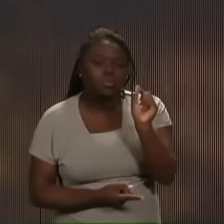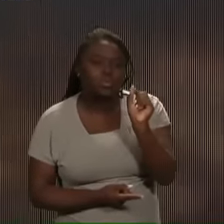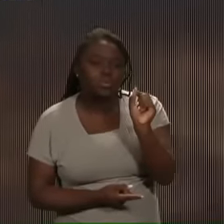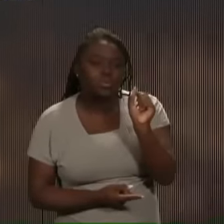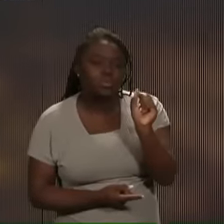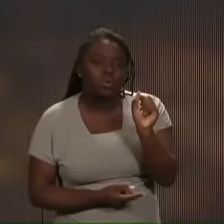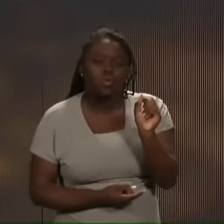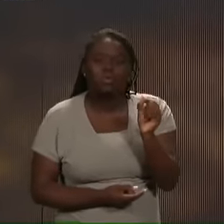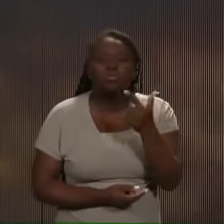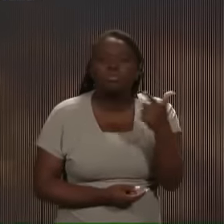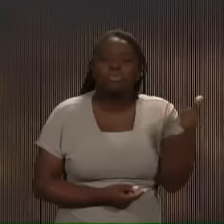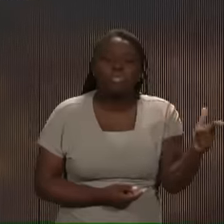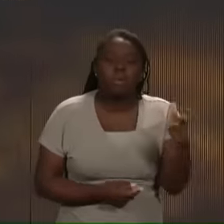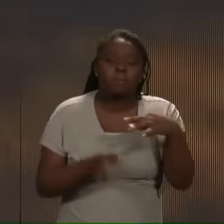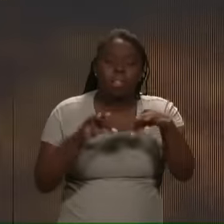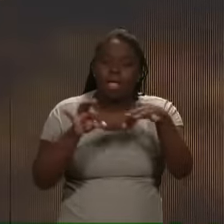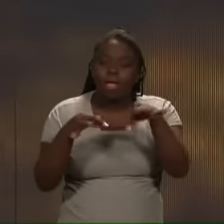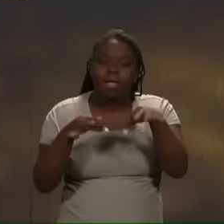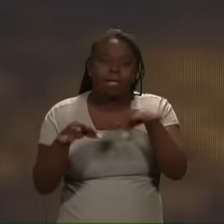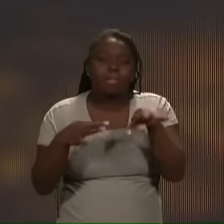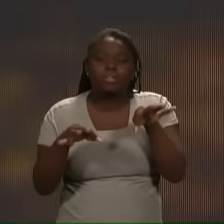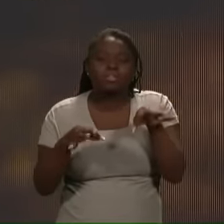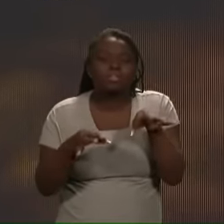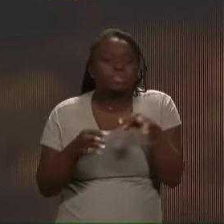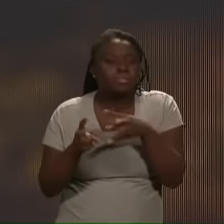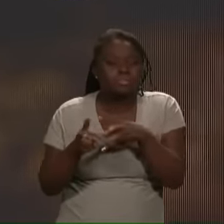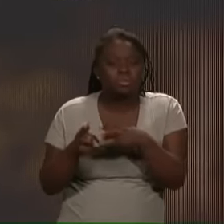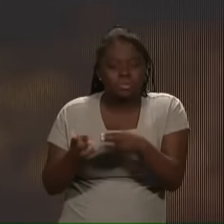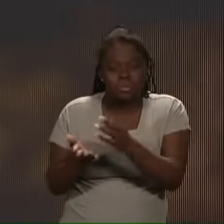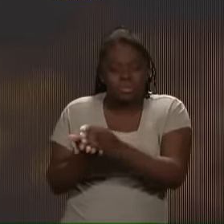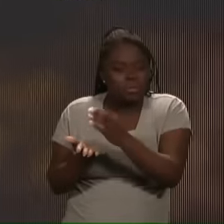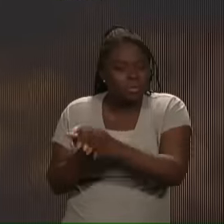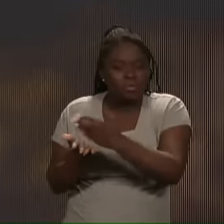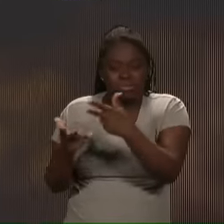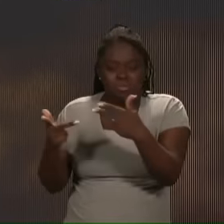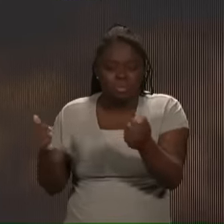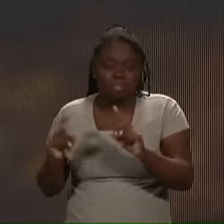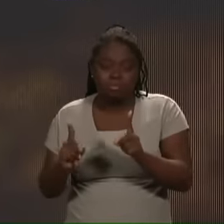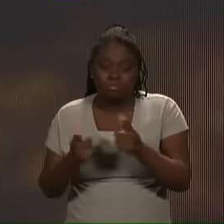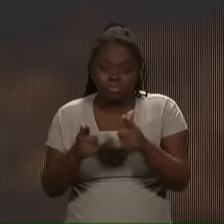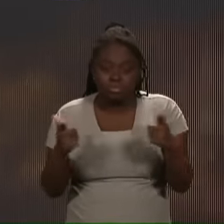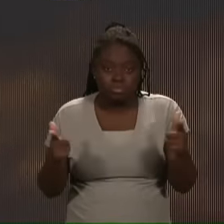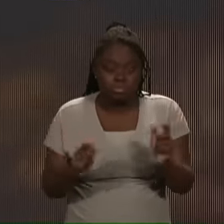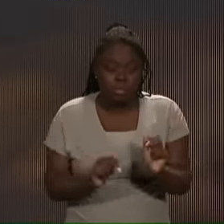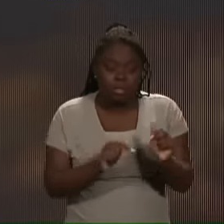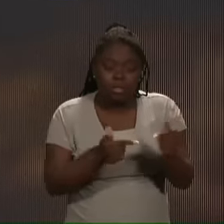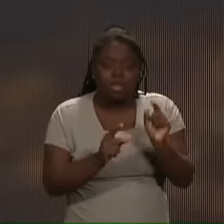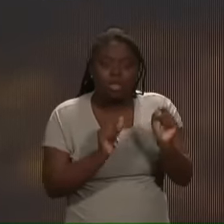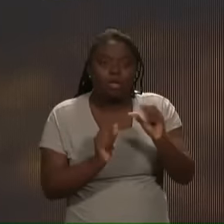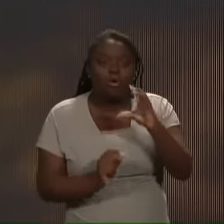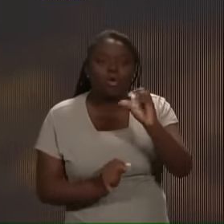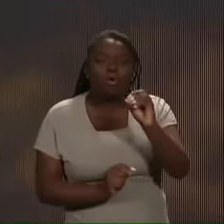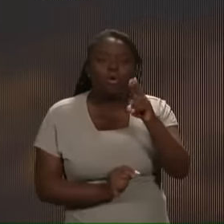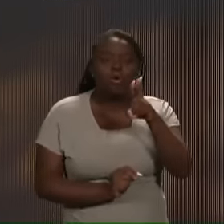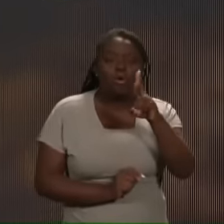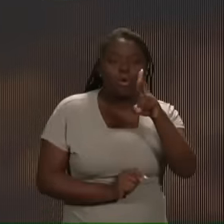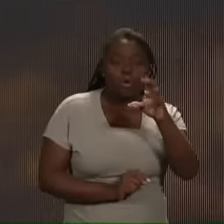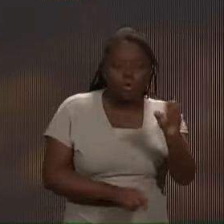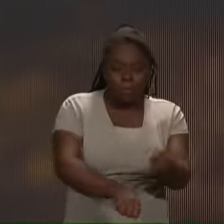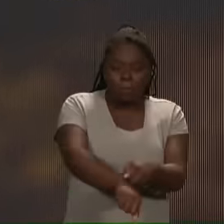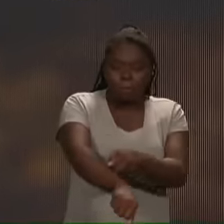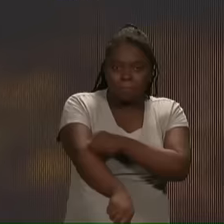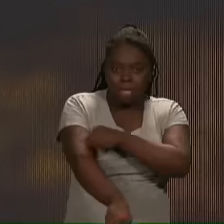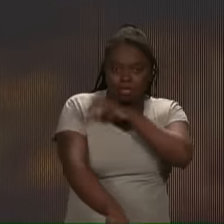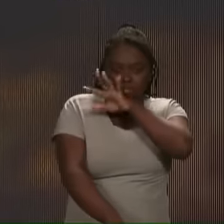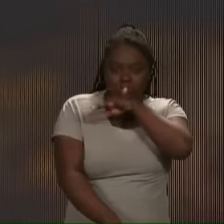coisa de plástico, como uma garrafinha que retorna, coisa assim. Então era feita de couro e colocava